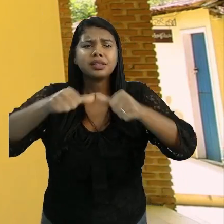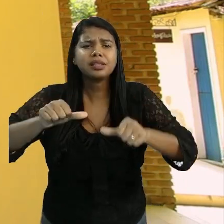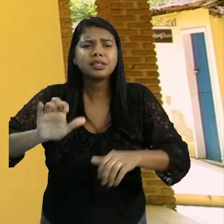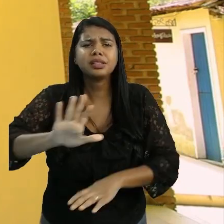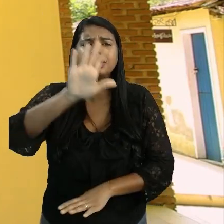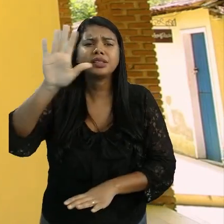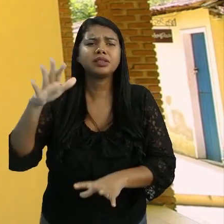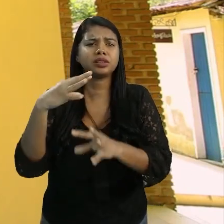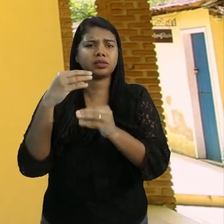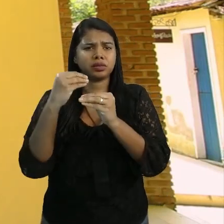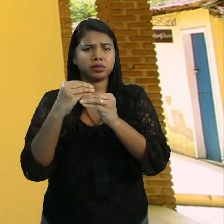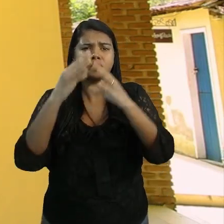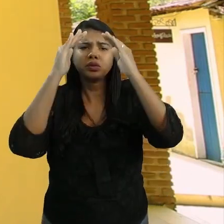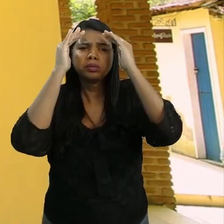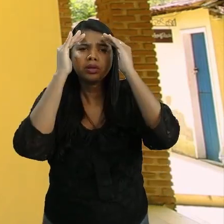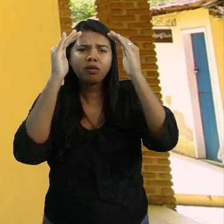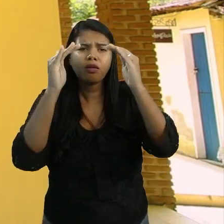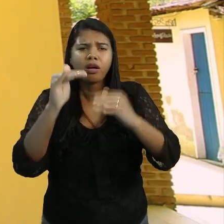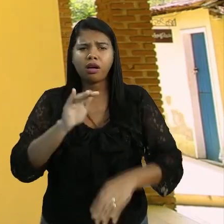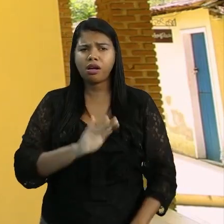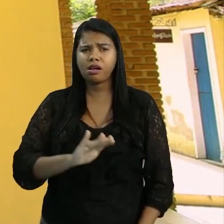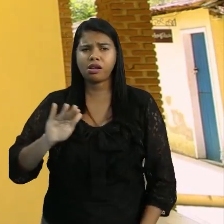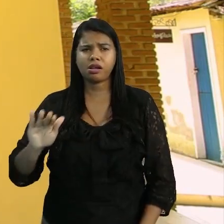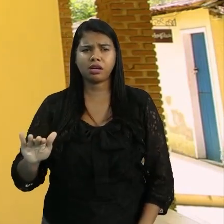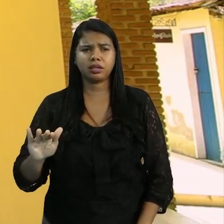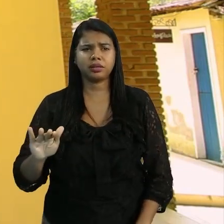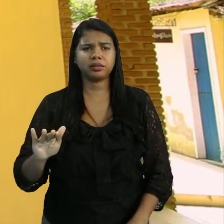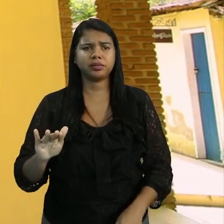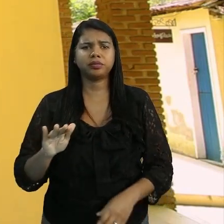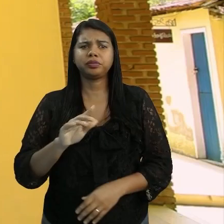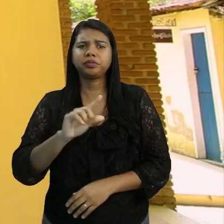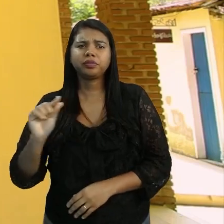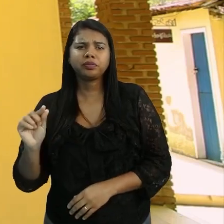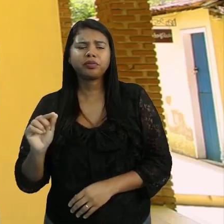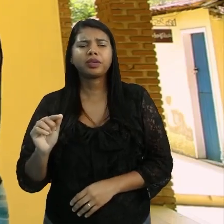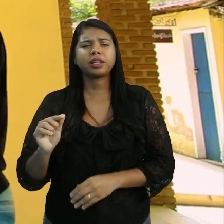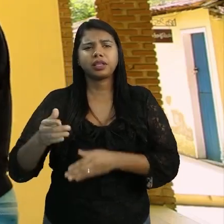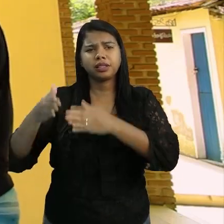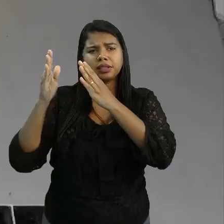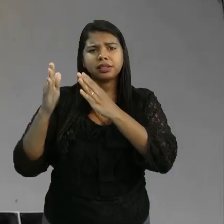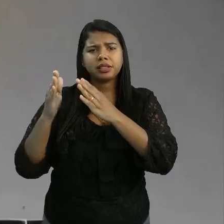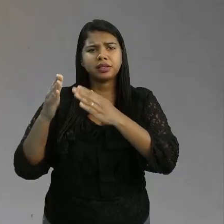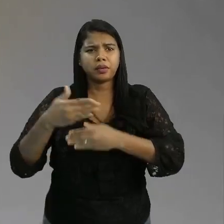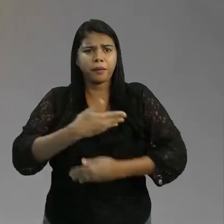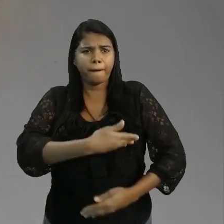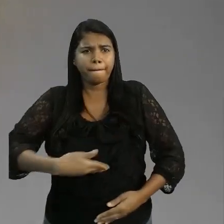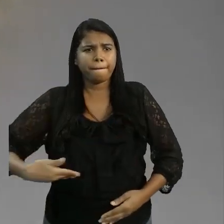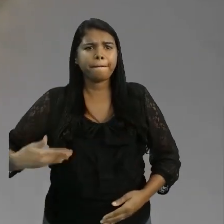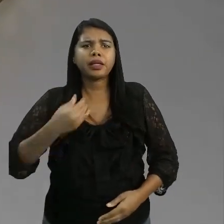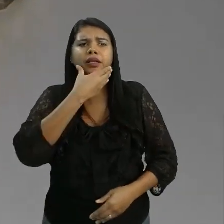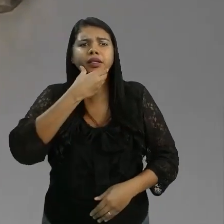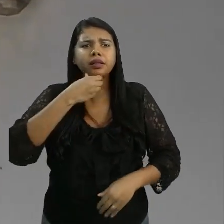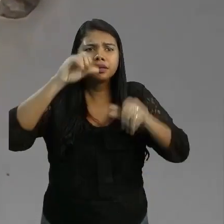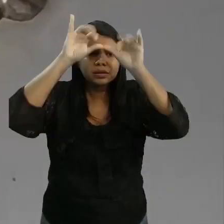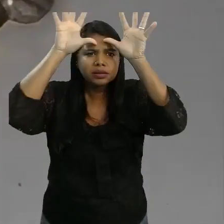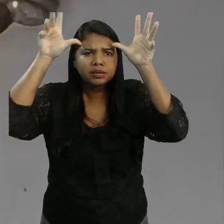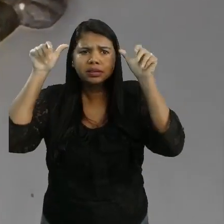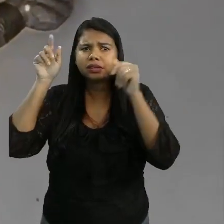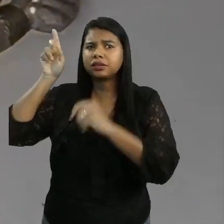bênçãos do semideus que deu as bênçãos da imortalidade para Hiranyakashipu, mas também com o intuito